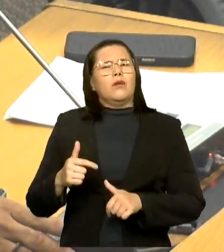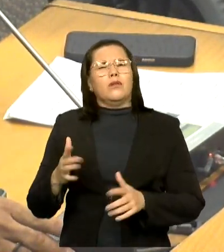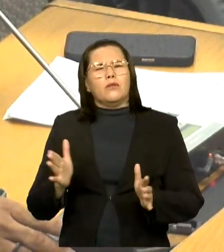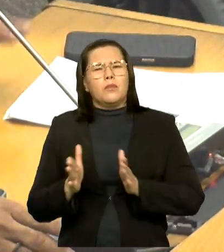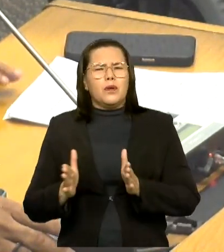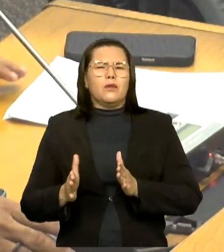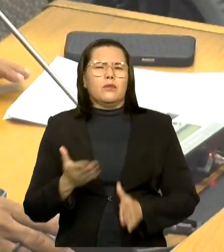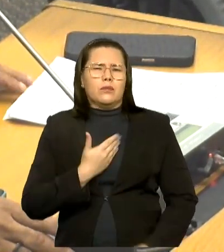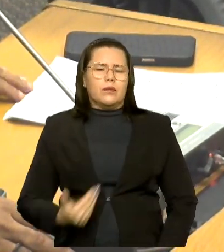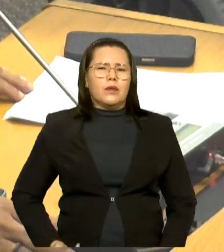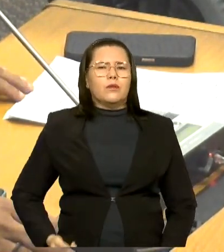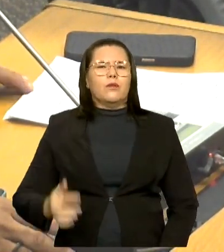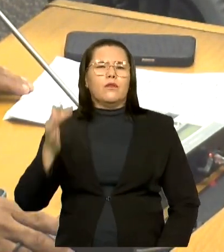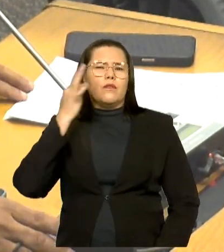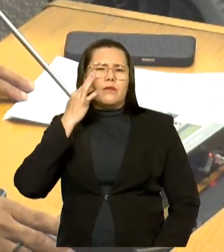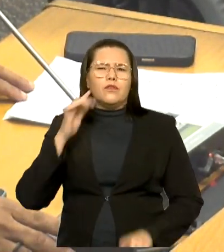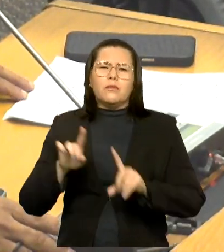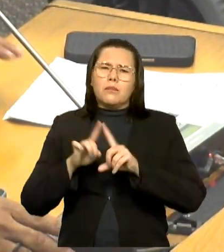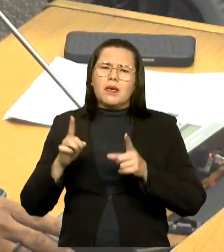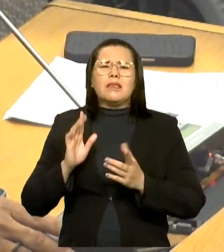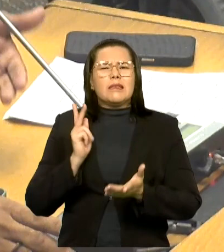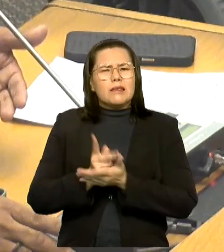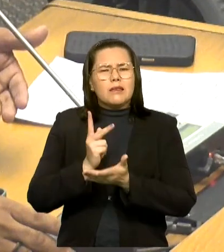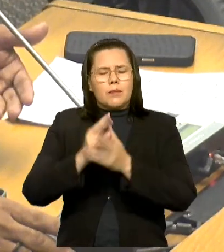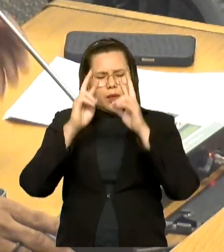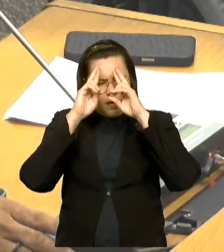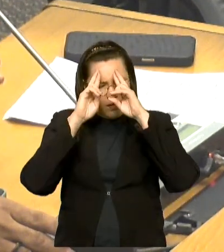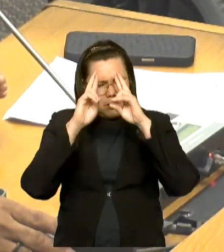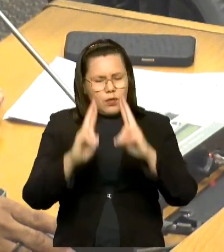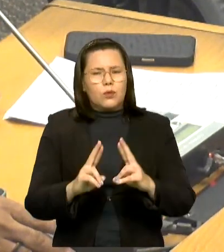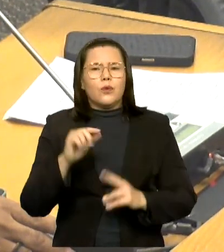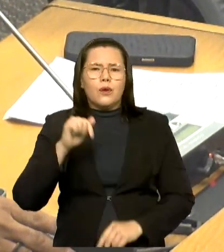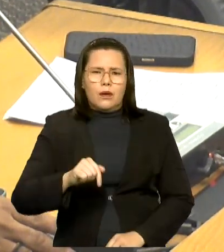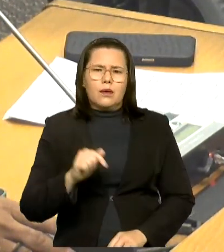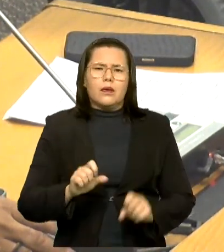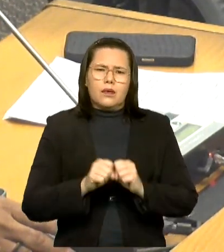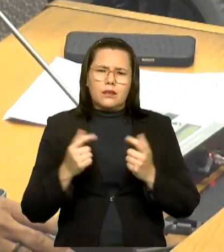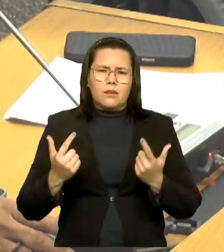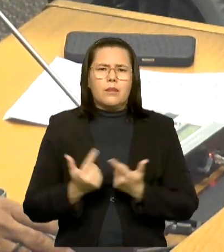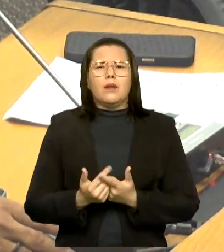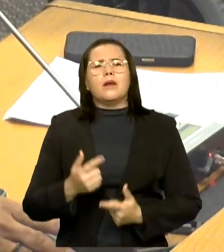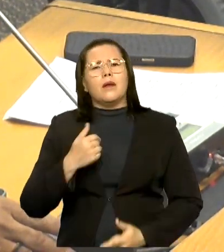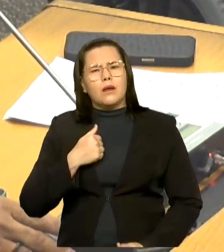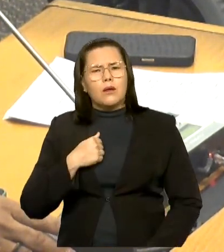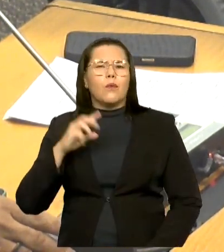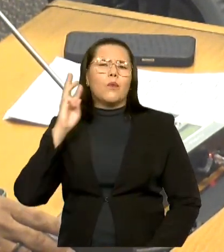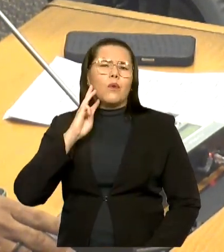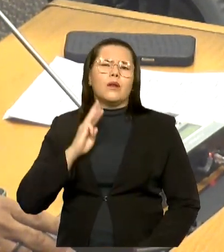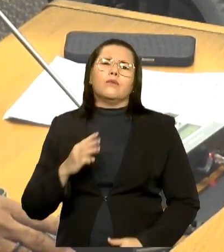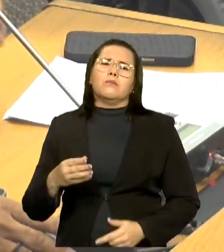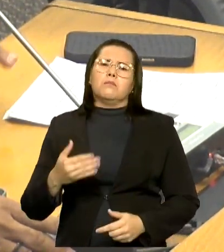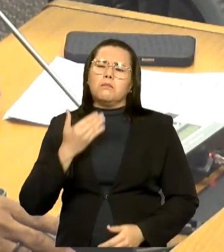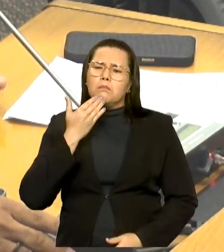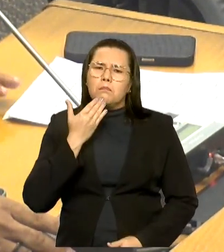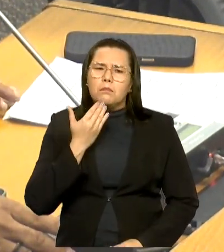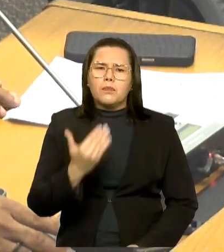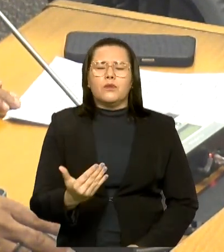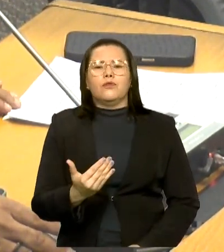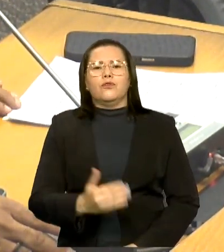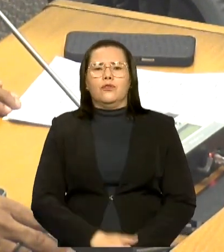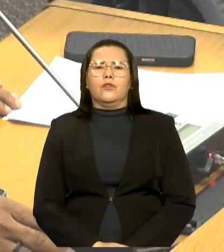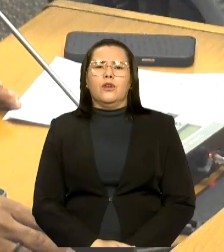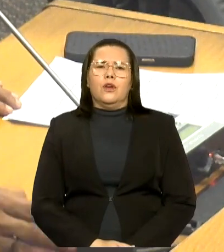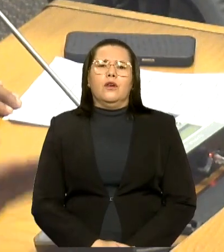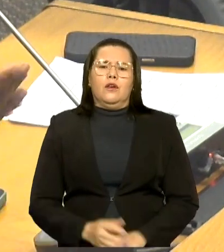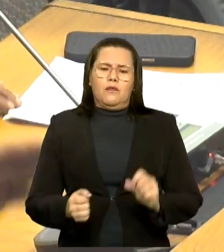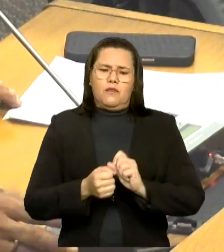deputado Hélio, e aí com certeza é o nosso reconhecimento, em particular do deputado Hélio, o reconhecimento desta casa e dos demais pares, pela relevância do